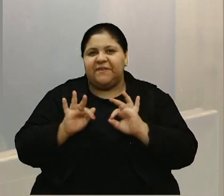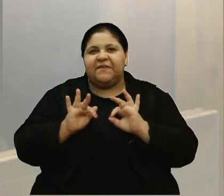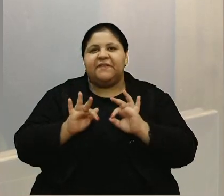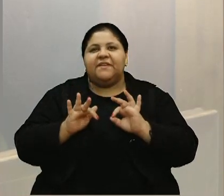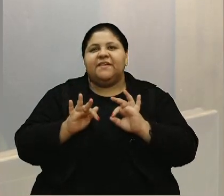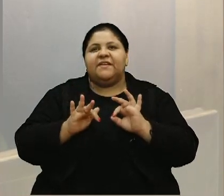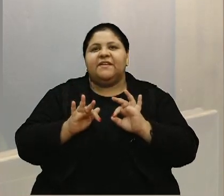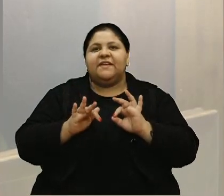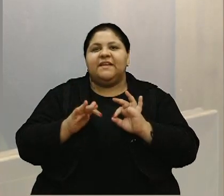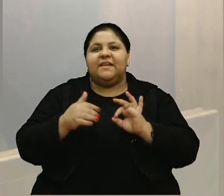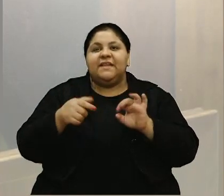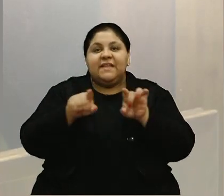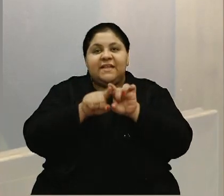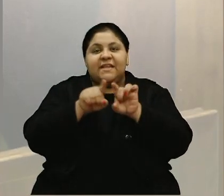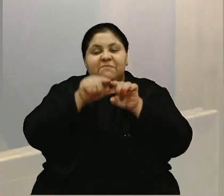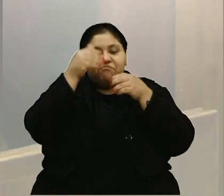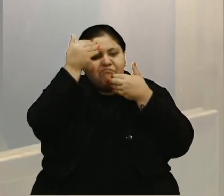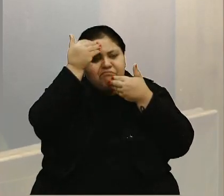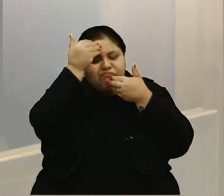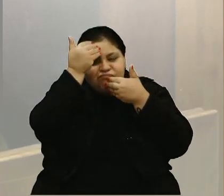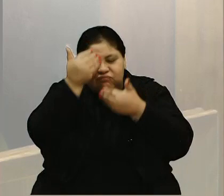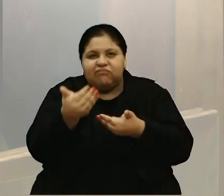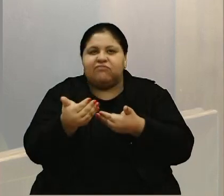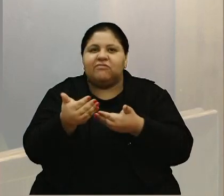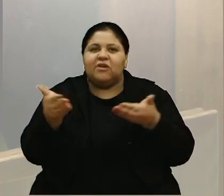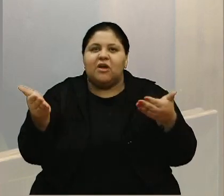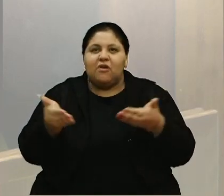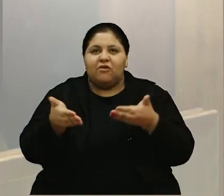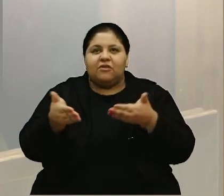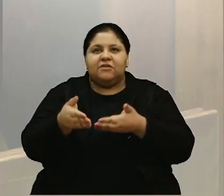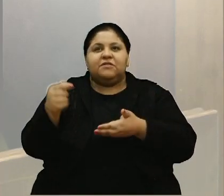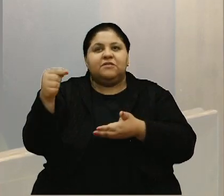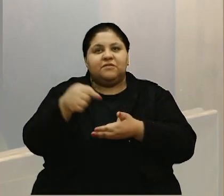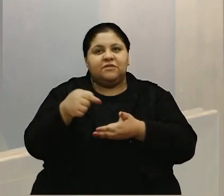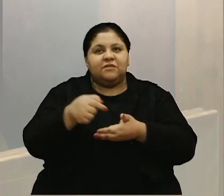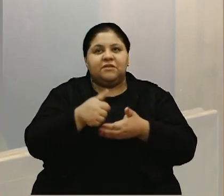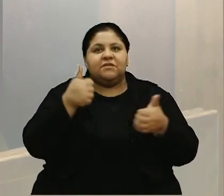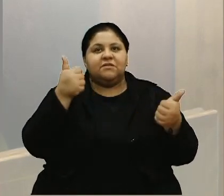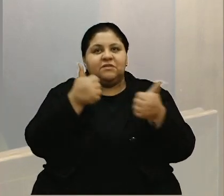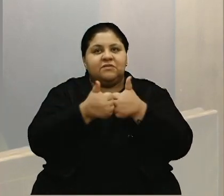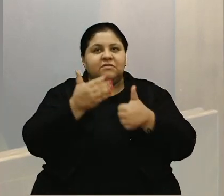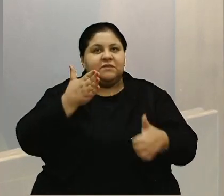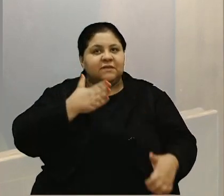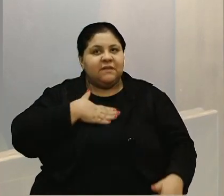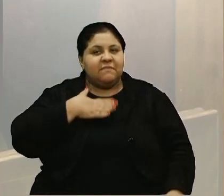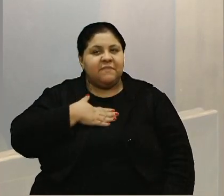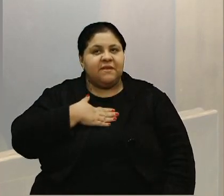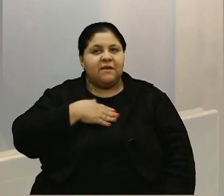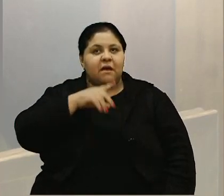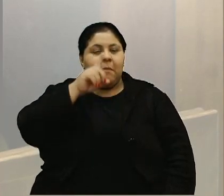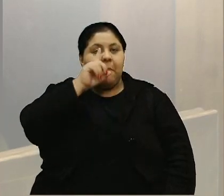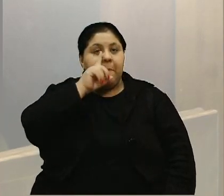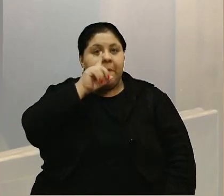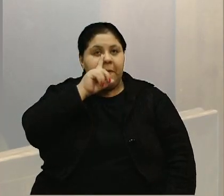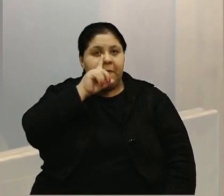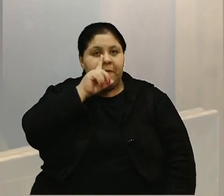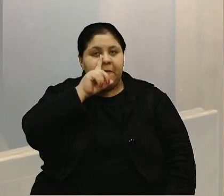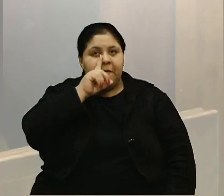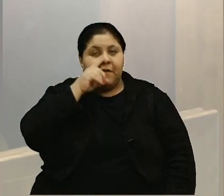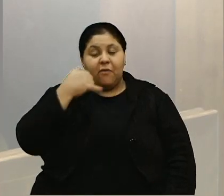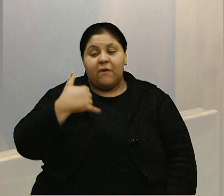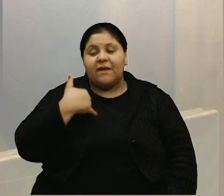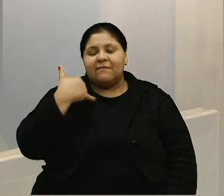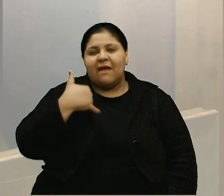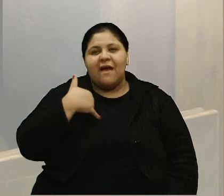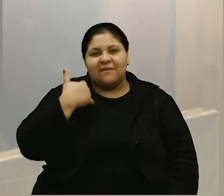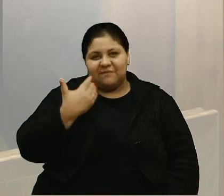muita gratidão também por estar aqui, junto da minha mãe, né? Com a idade que ela